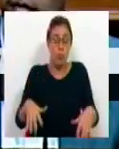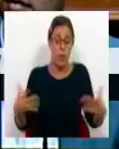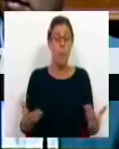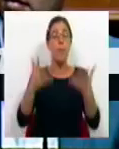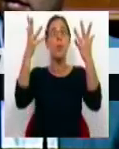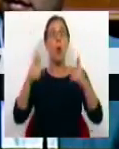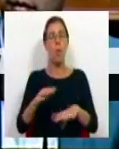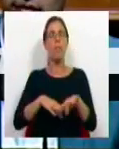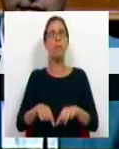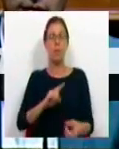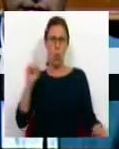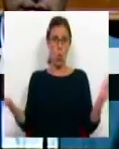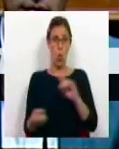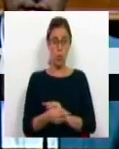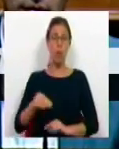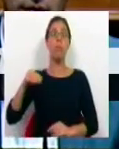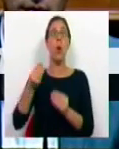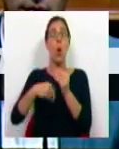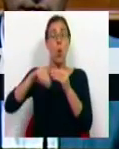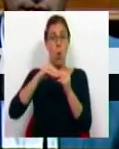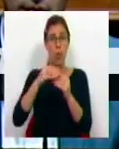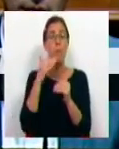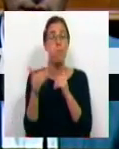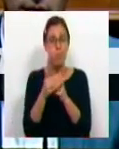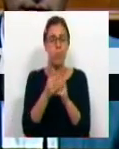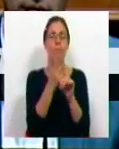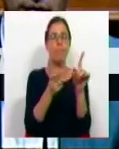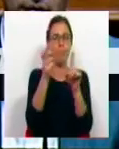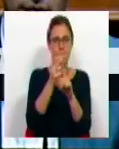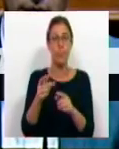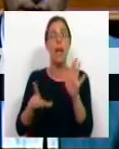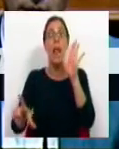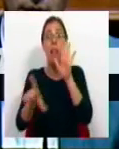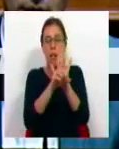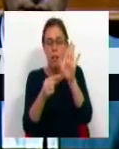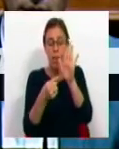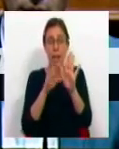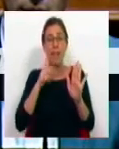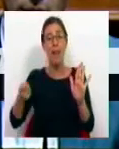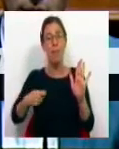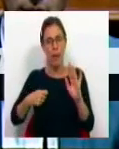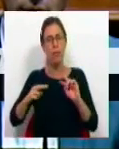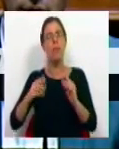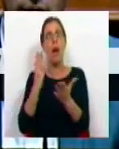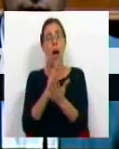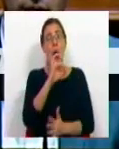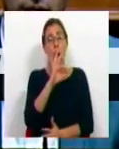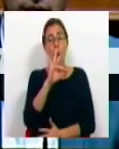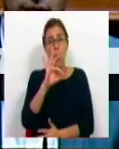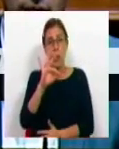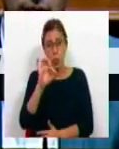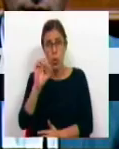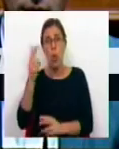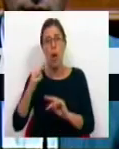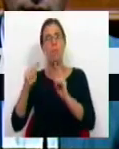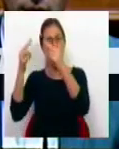Este orçamento faz o contrário. Aumenta o complemento solidário para idosos. Descongela por lei todas as pensões até 848